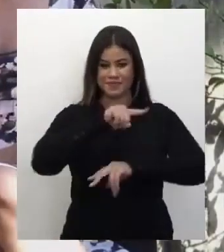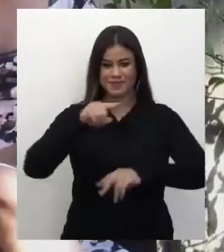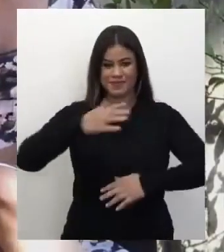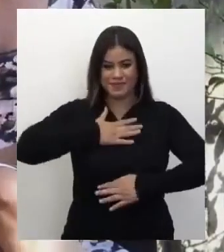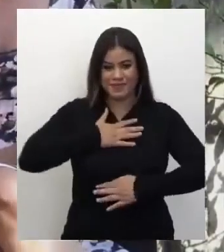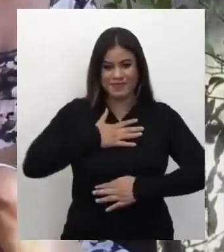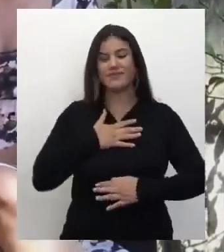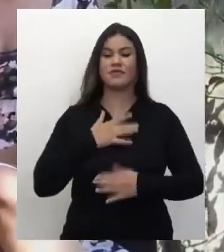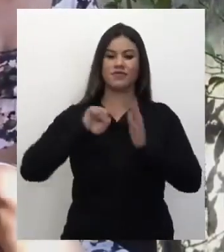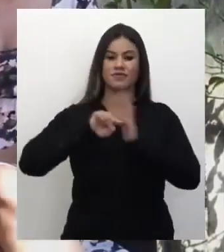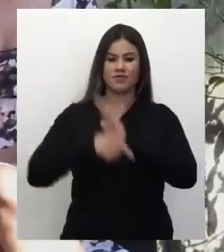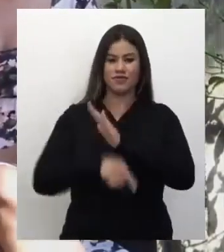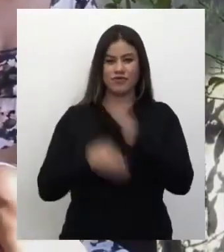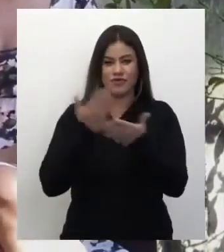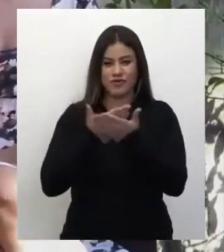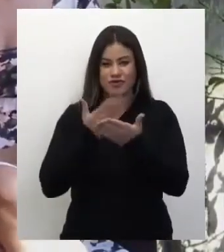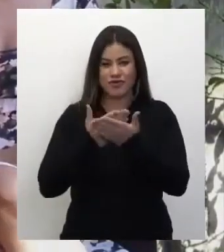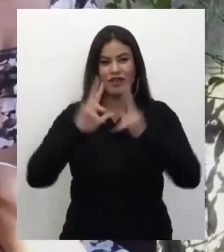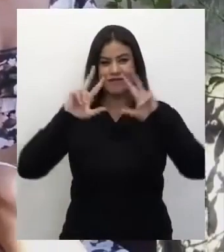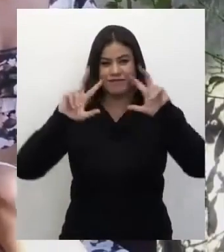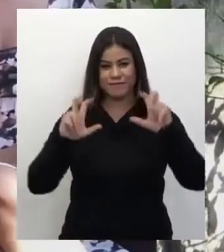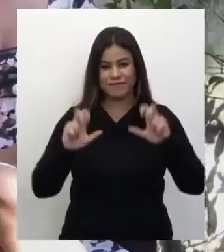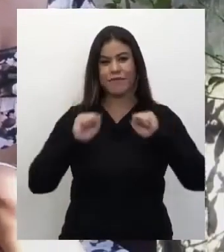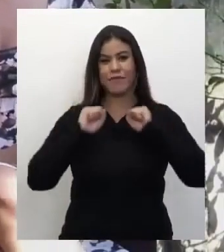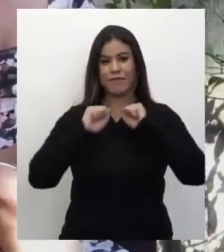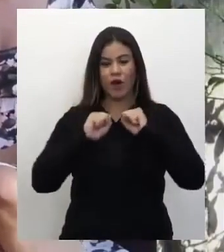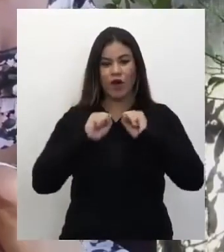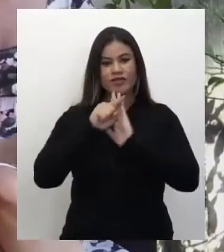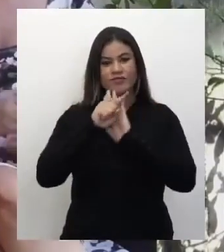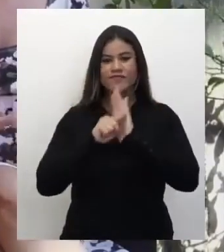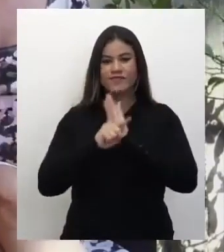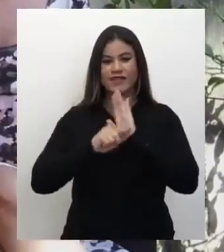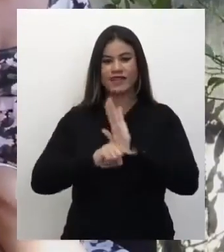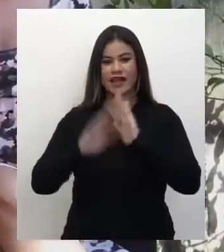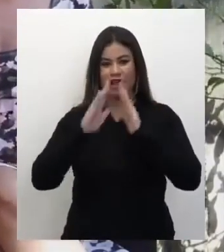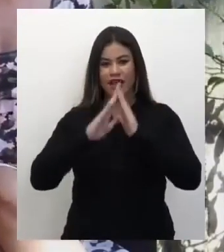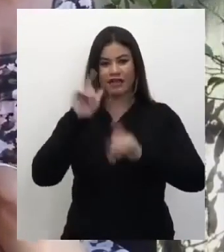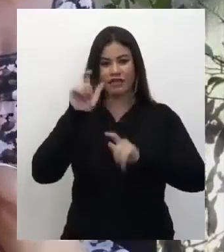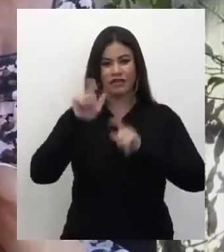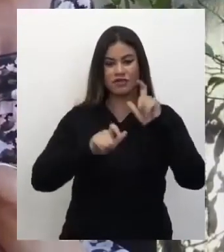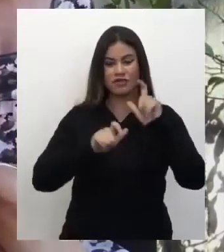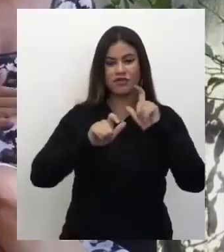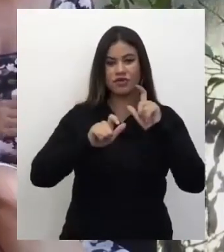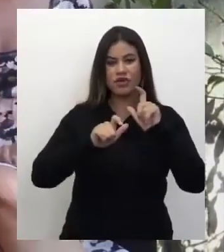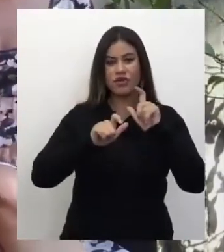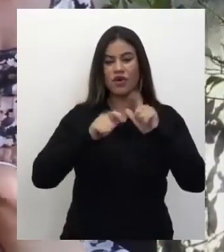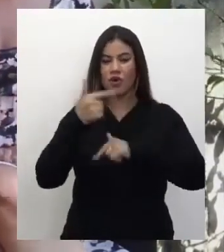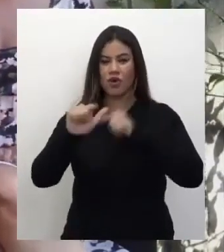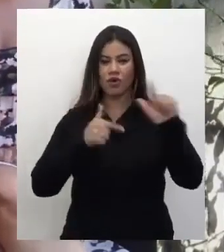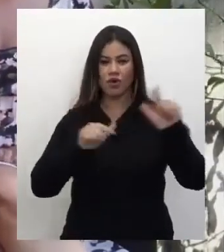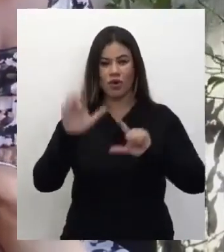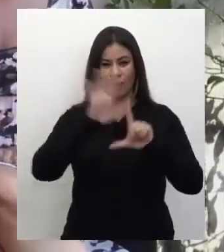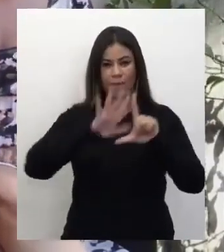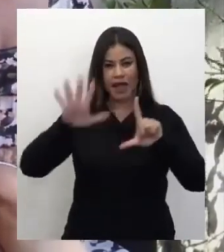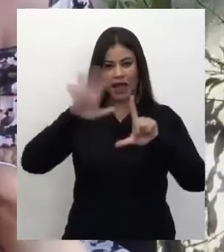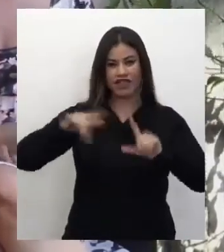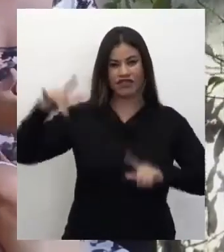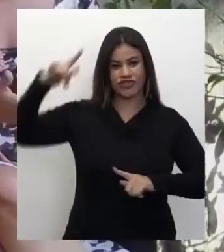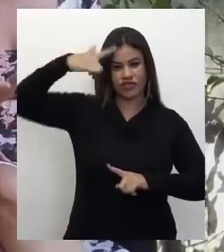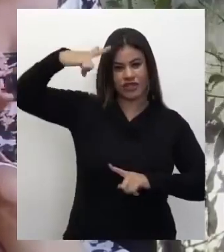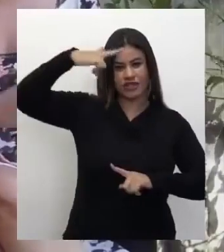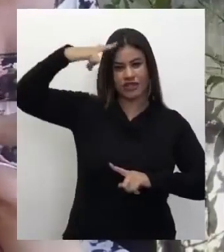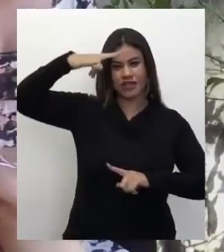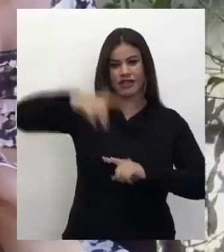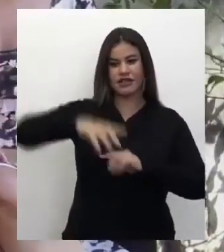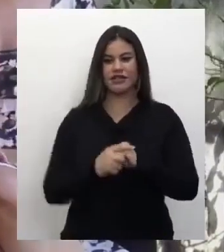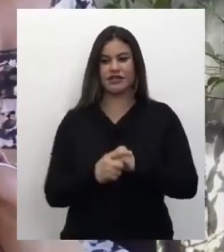mais os seus conhecimentos sobre o tema, vale a pena pesquisar em casa quais são as outras aplicações de imagem de satélite e o